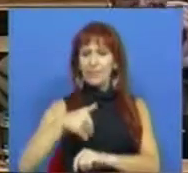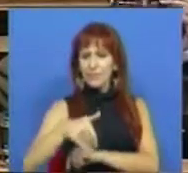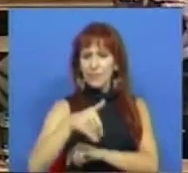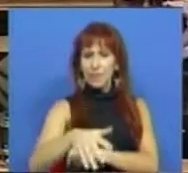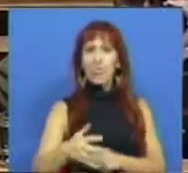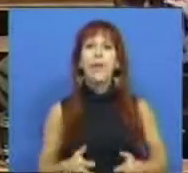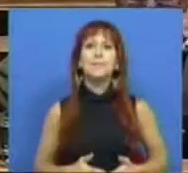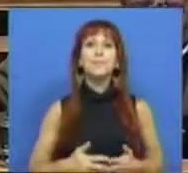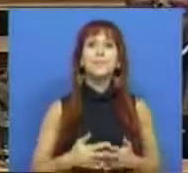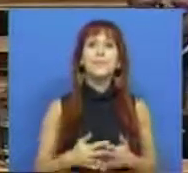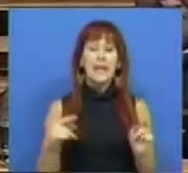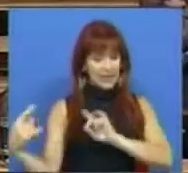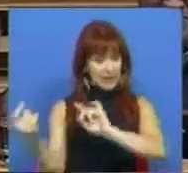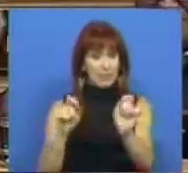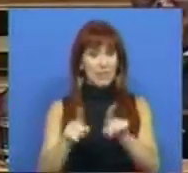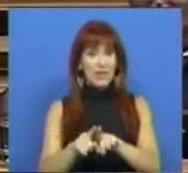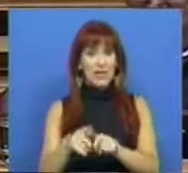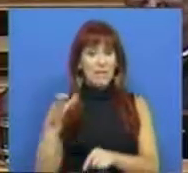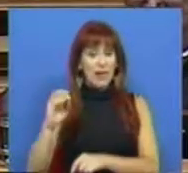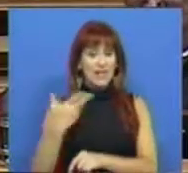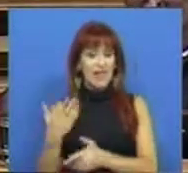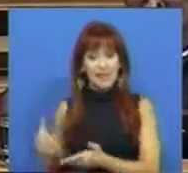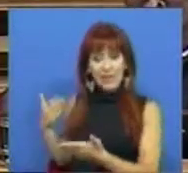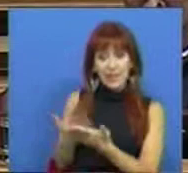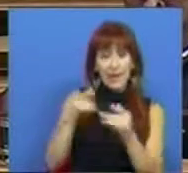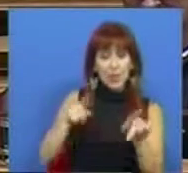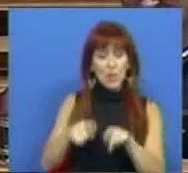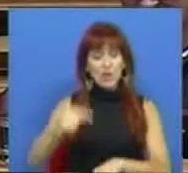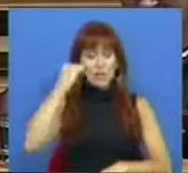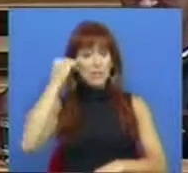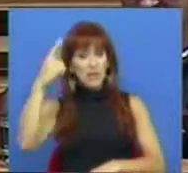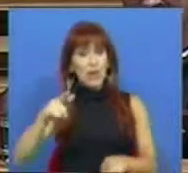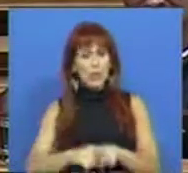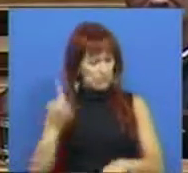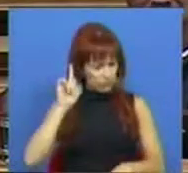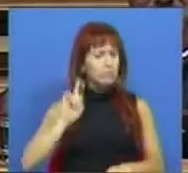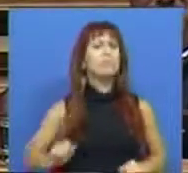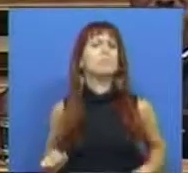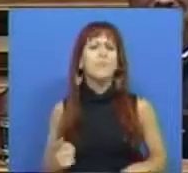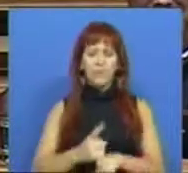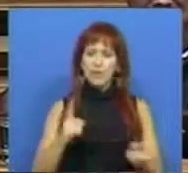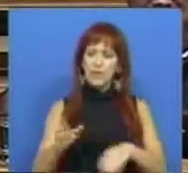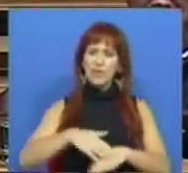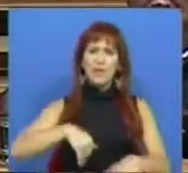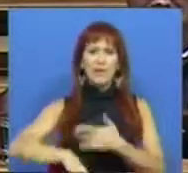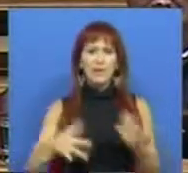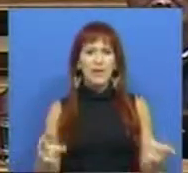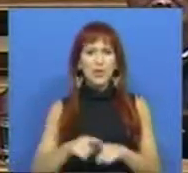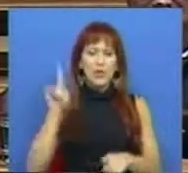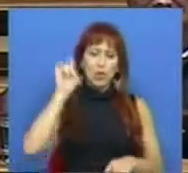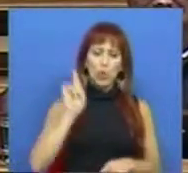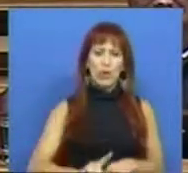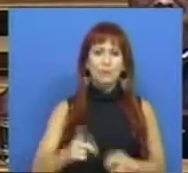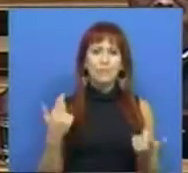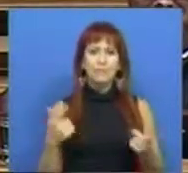próximo. E este debate que o PSD traz aqui hoje é um debate particularmente pertinente porque se realiza no